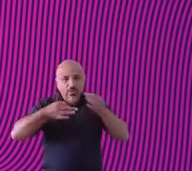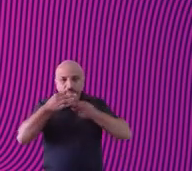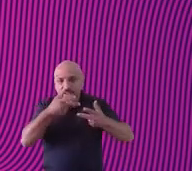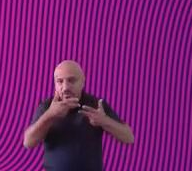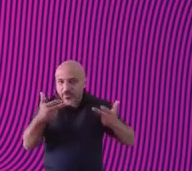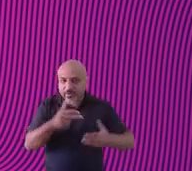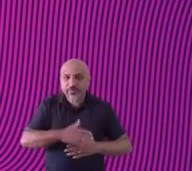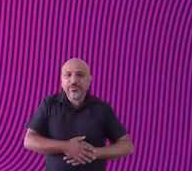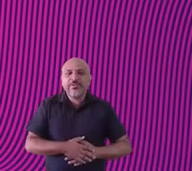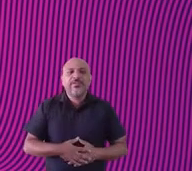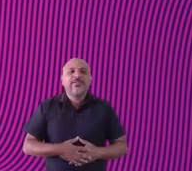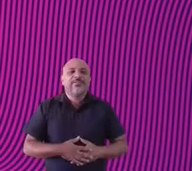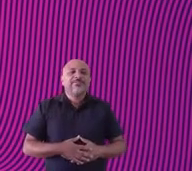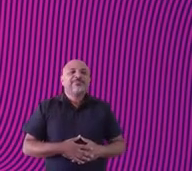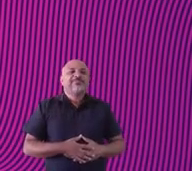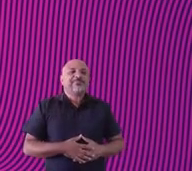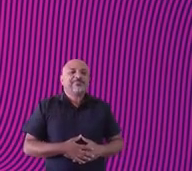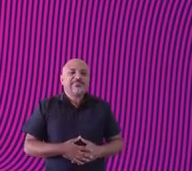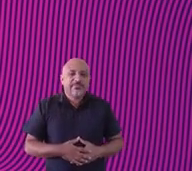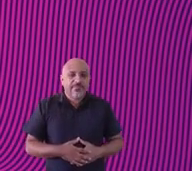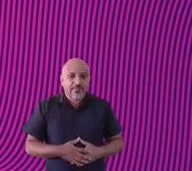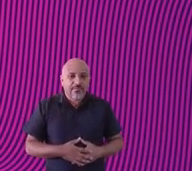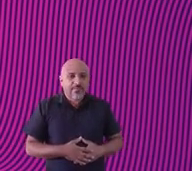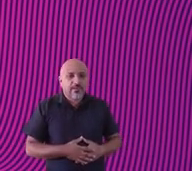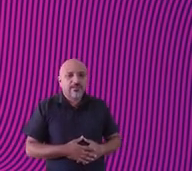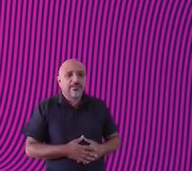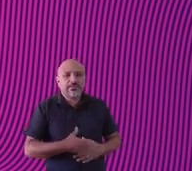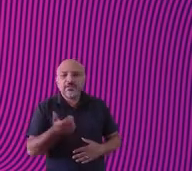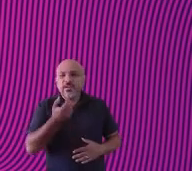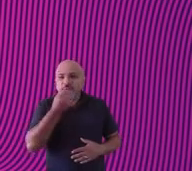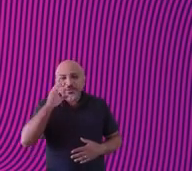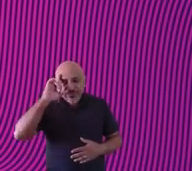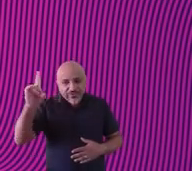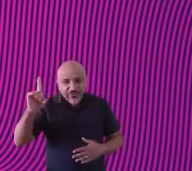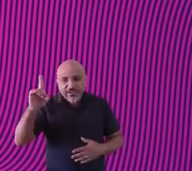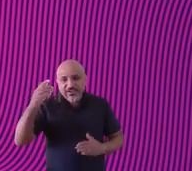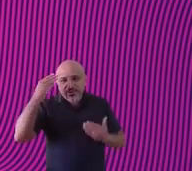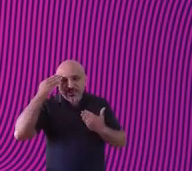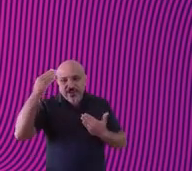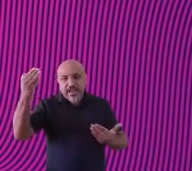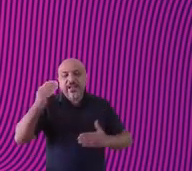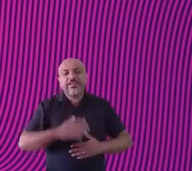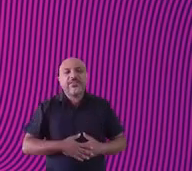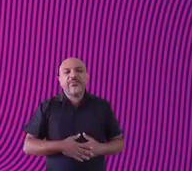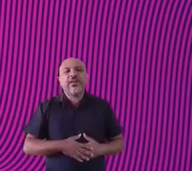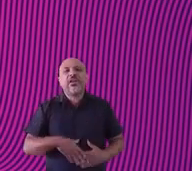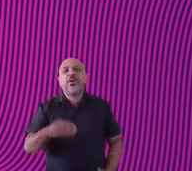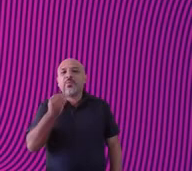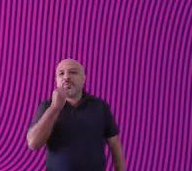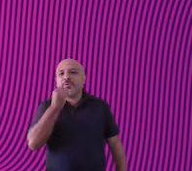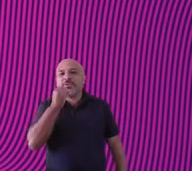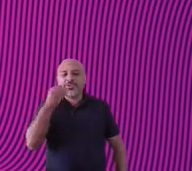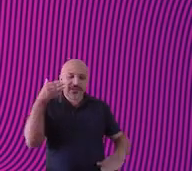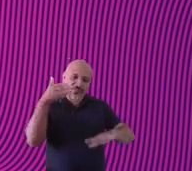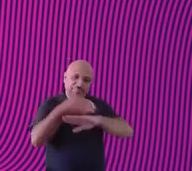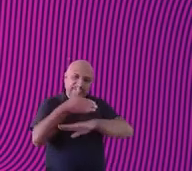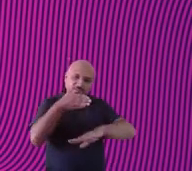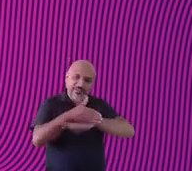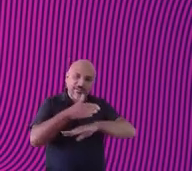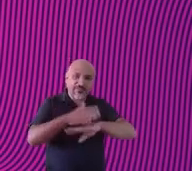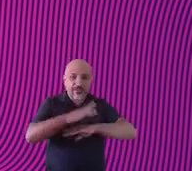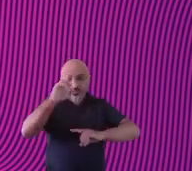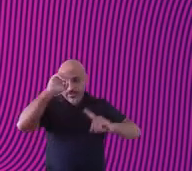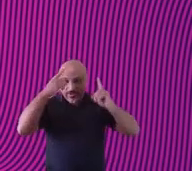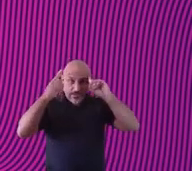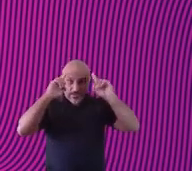coisa vamos lá eu digo perguntas bem bom dia para gente Obrigado aí pelo oportunidade de participar aqui e tirar minhas